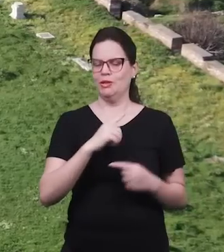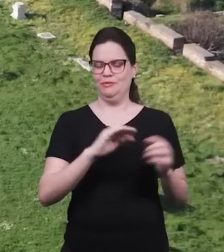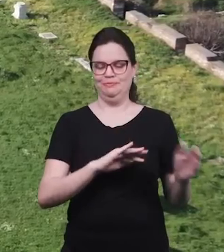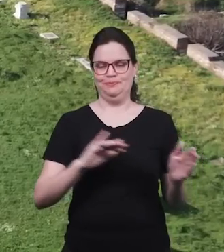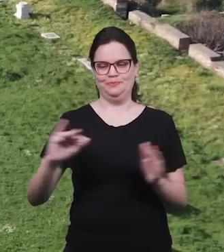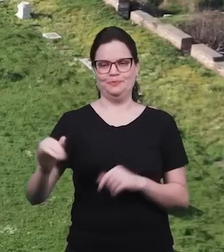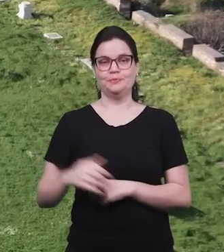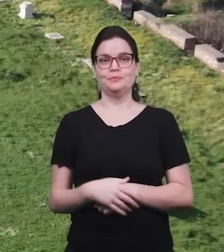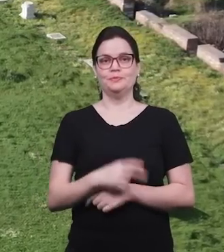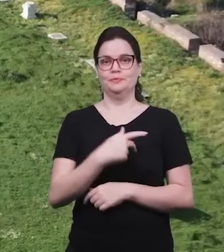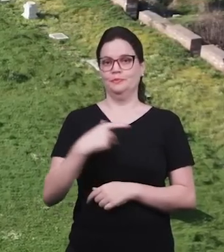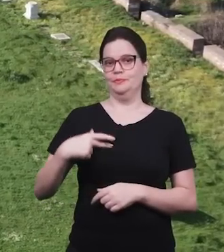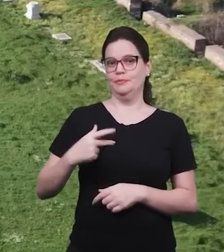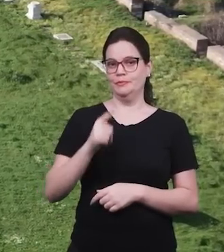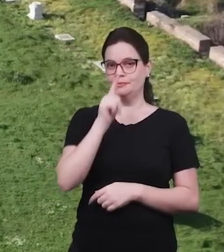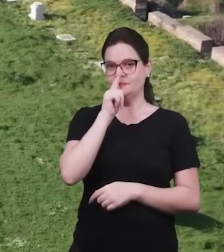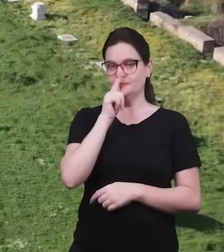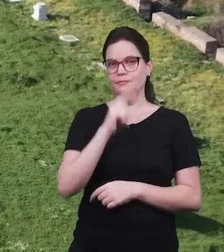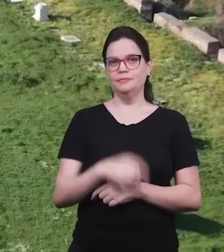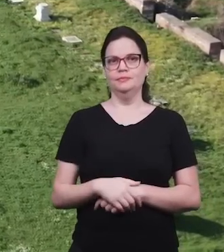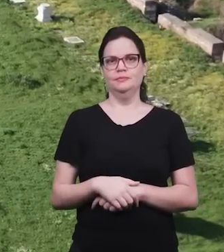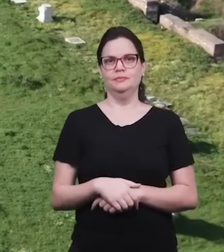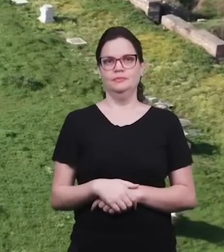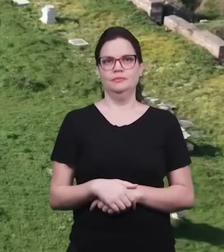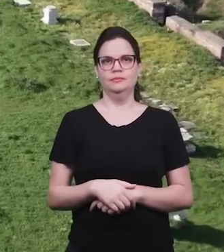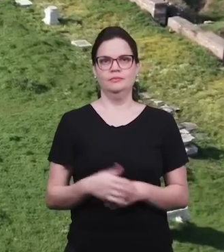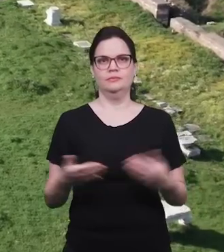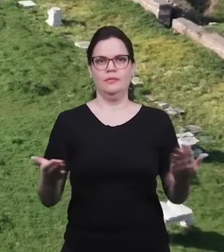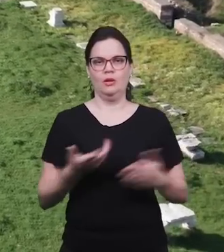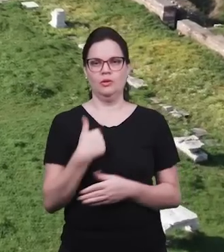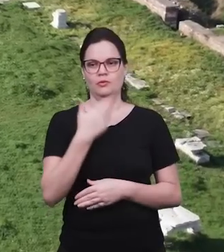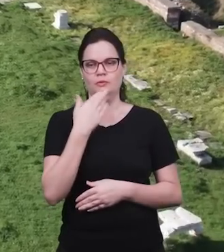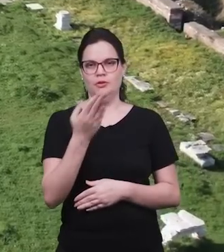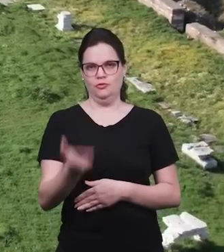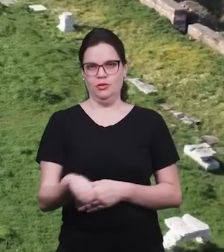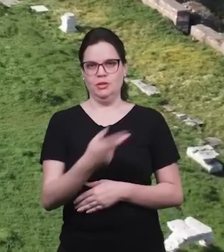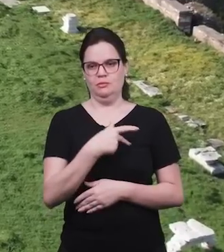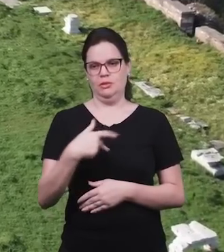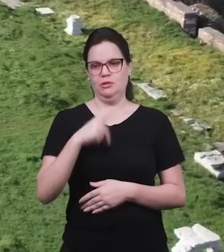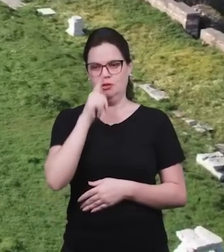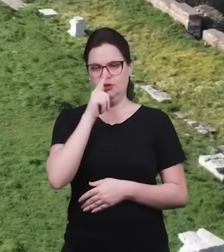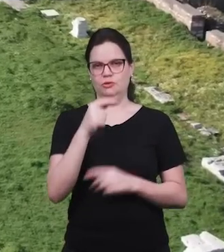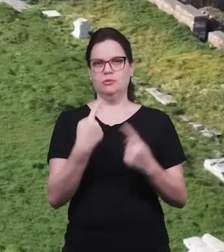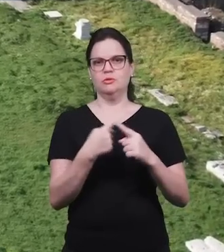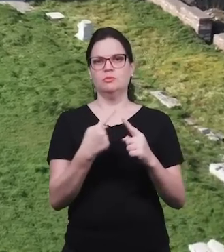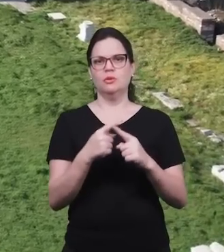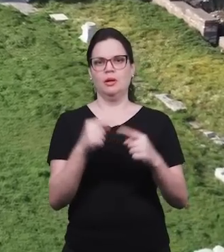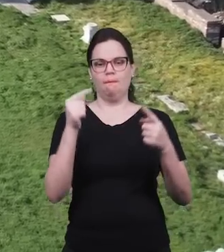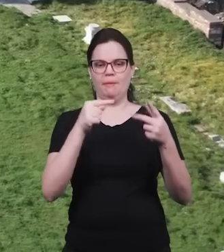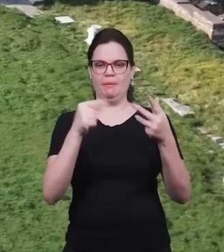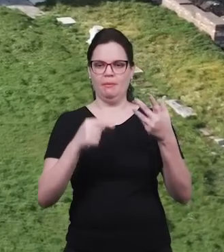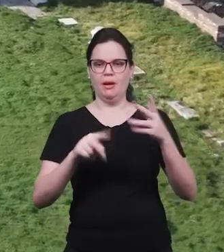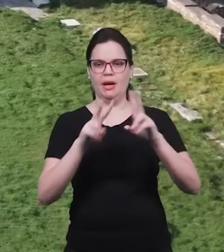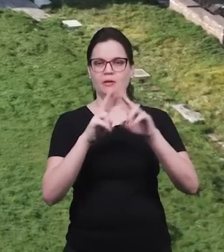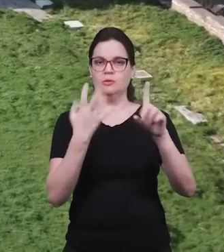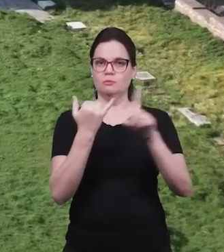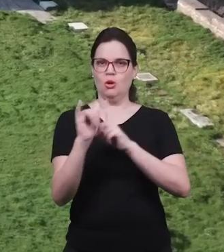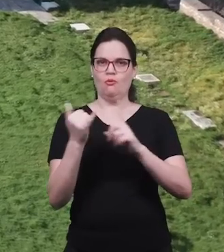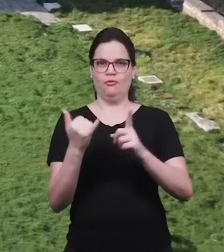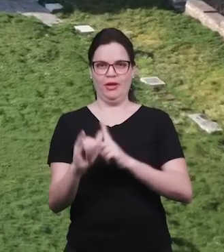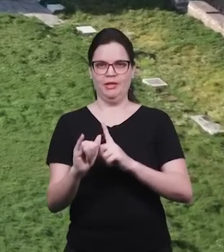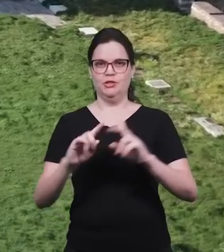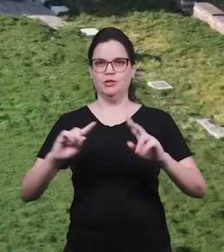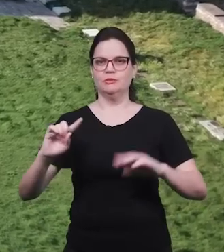seguir. Pastor Gilson, a gente entra agora numa dinâmica, com a sua participação, os demais pastores, numa sequência de abordagens